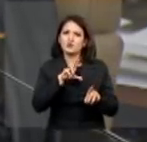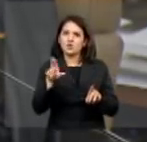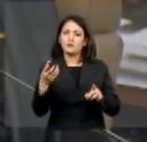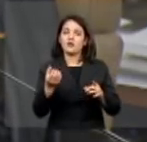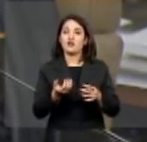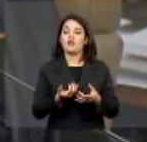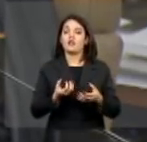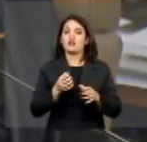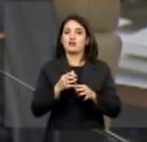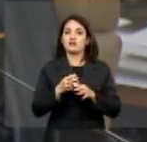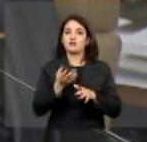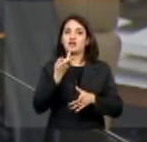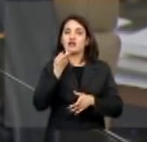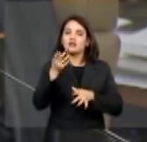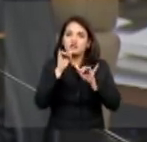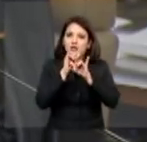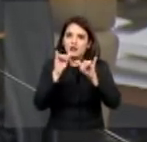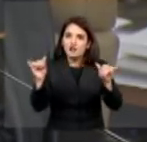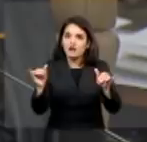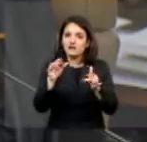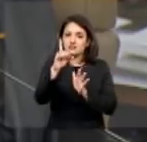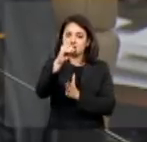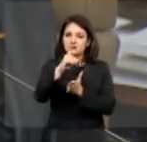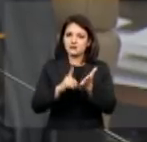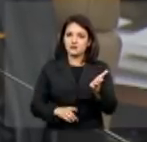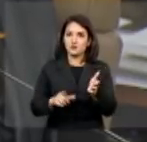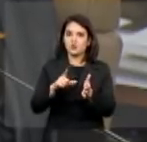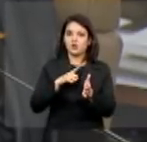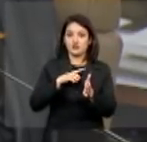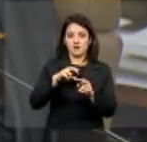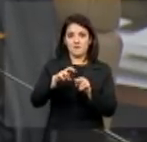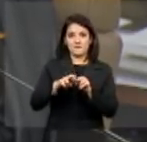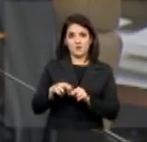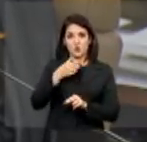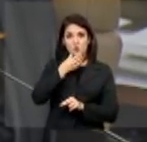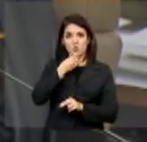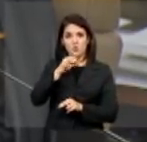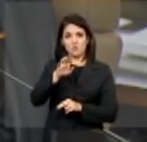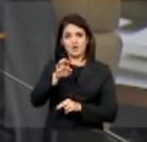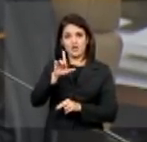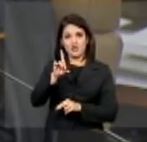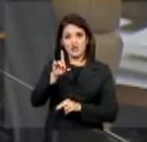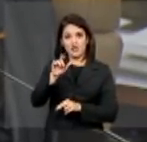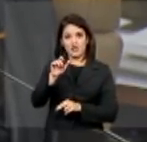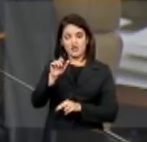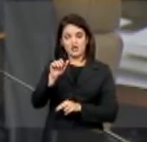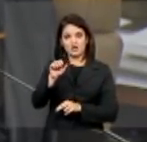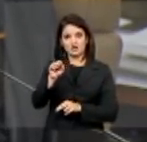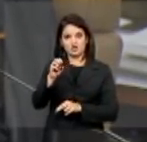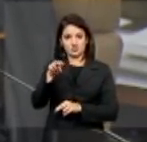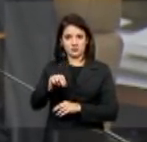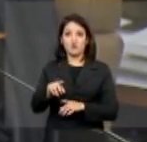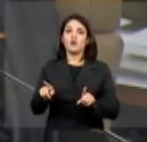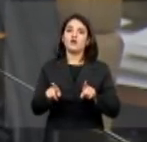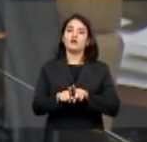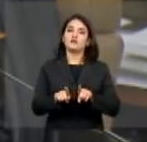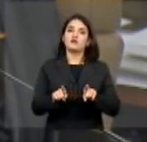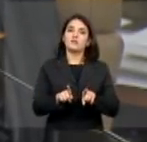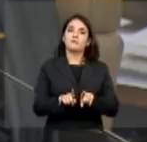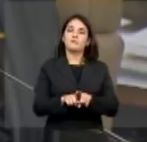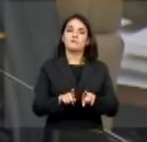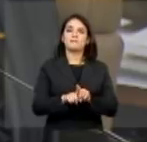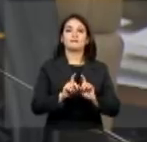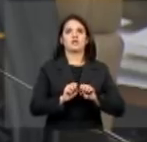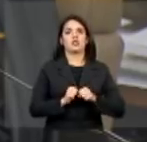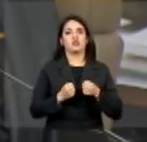colaborador é de som krummenauer mais do que isso afirma defesa que cito